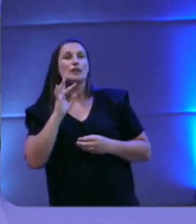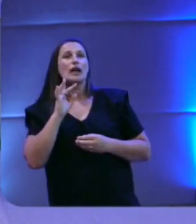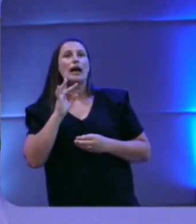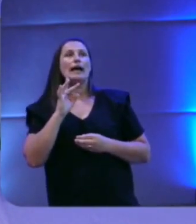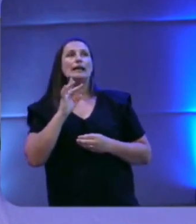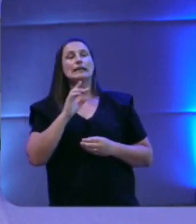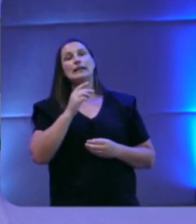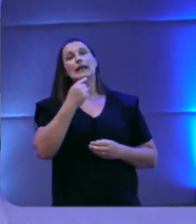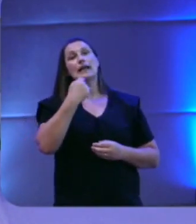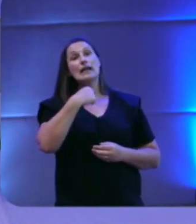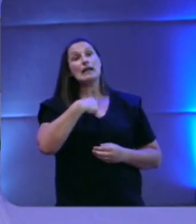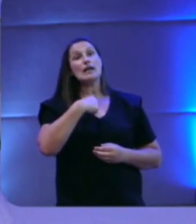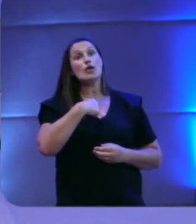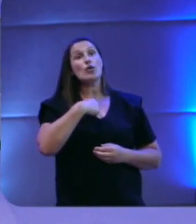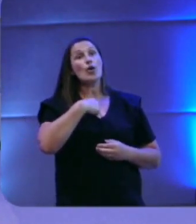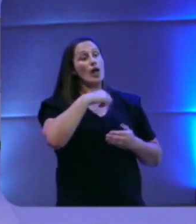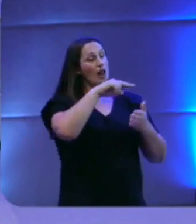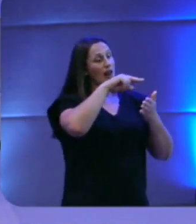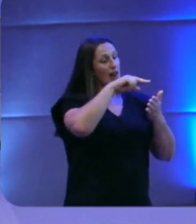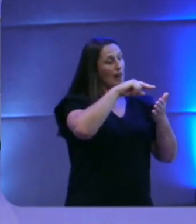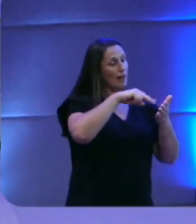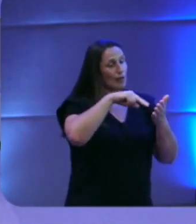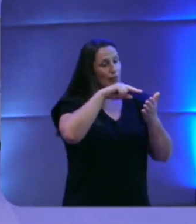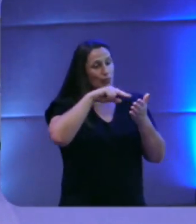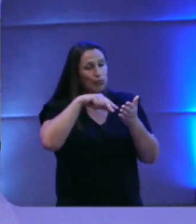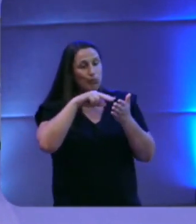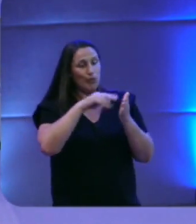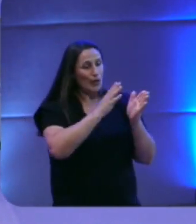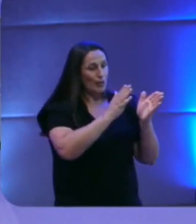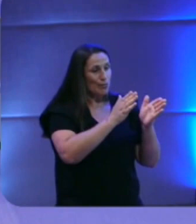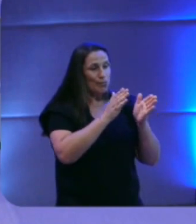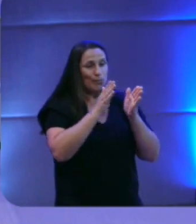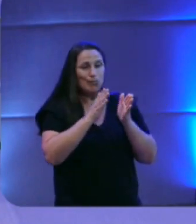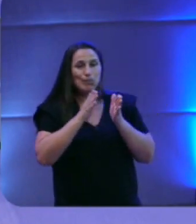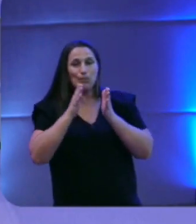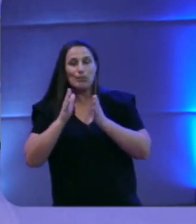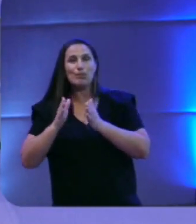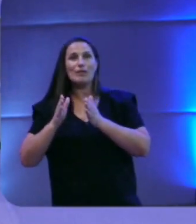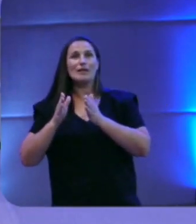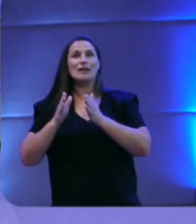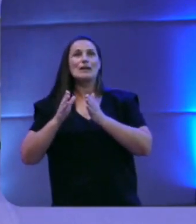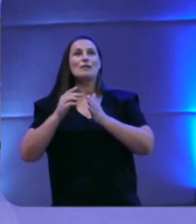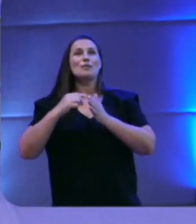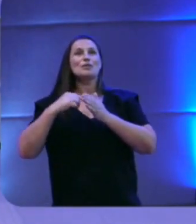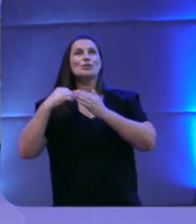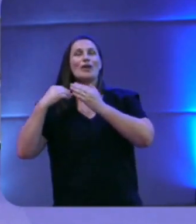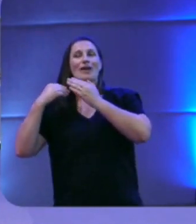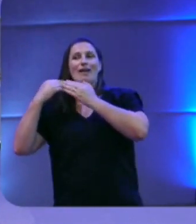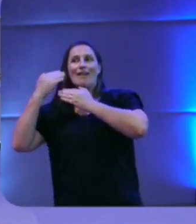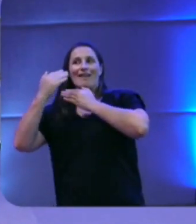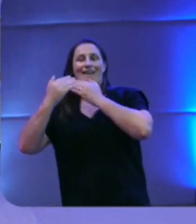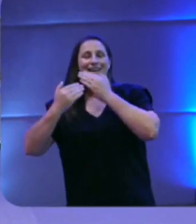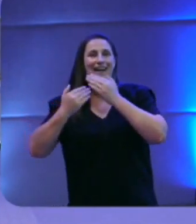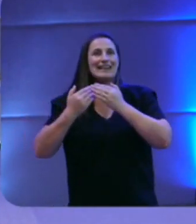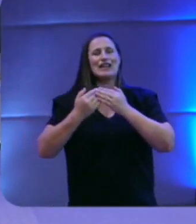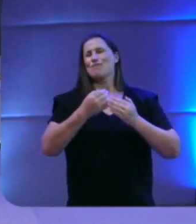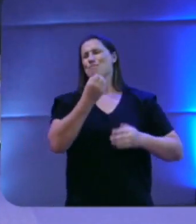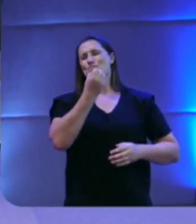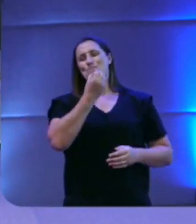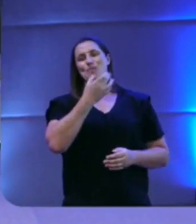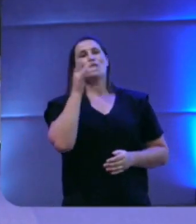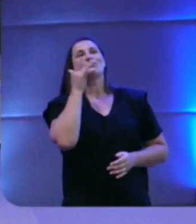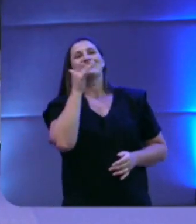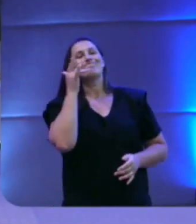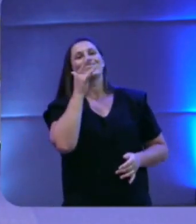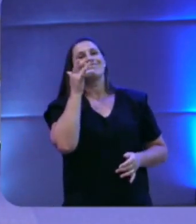dia, eu posso ver várias partes da Bíblia e posso ser relembrado. Tem sido muito bom para mim.